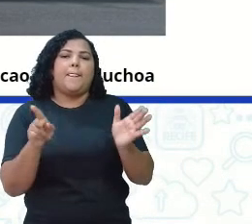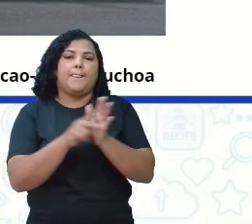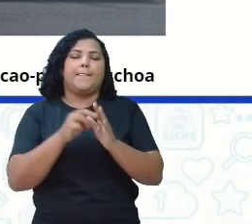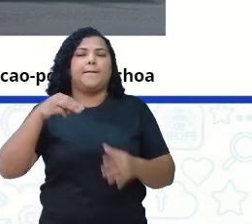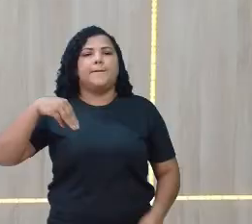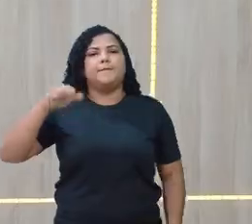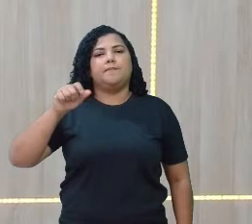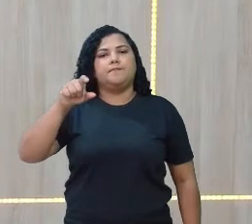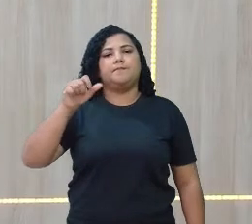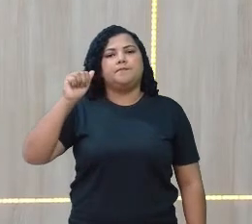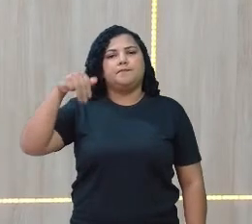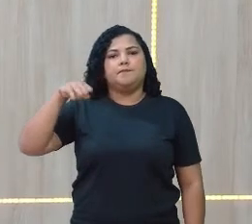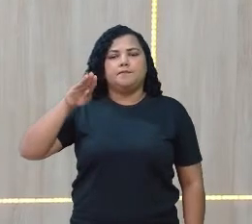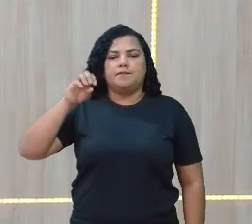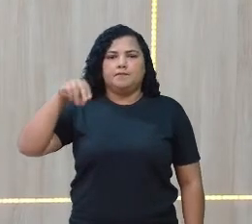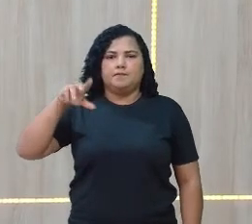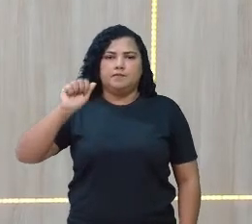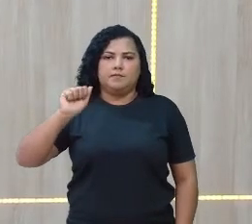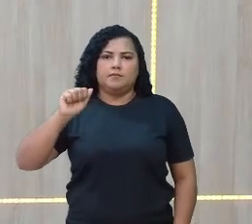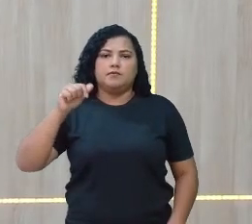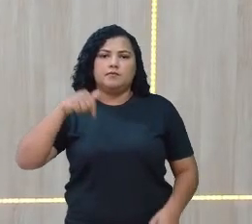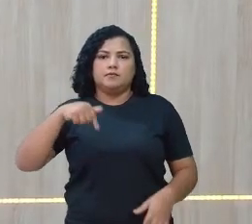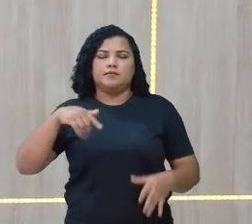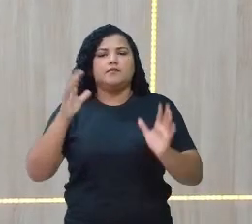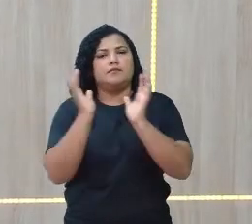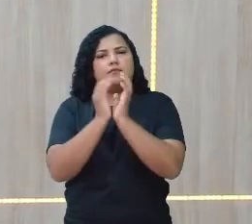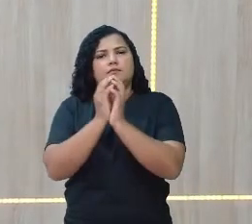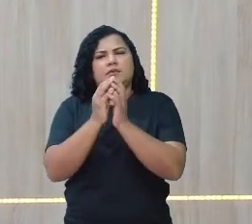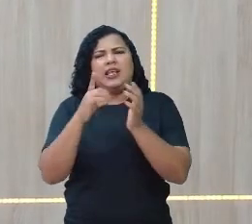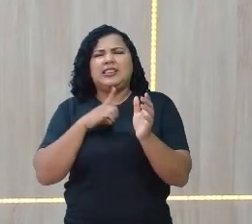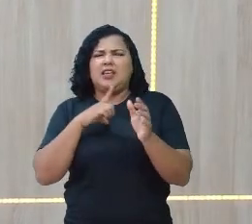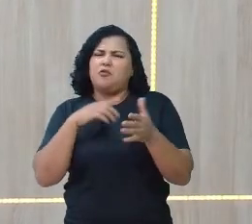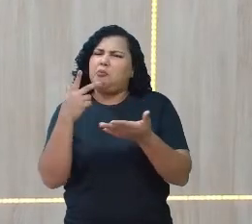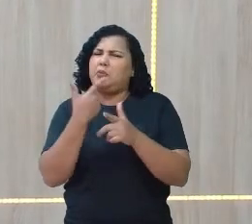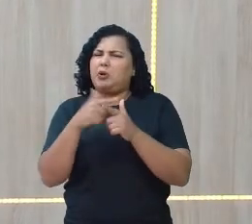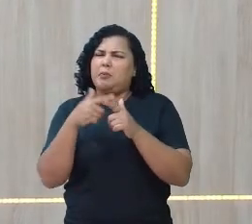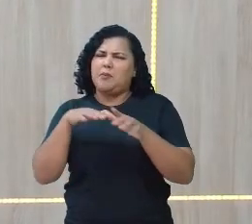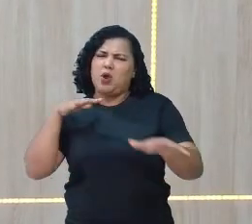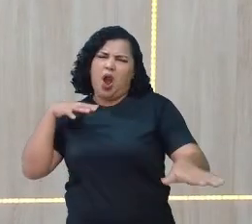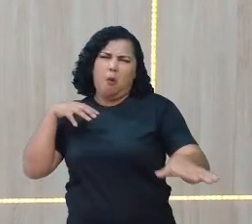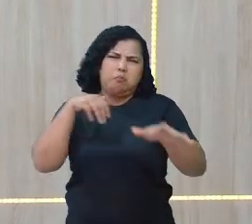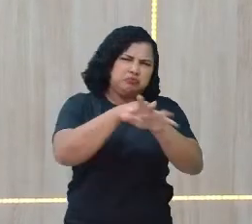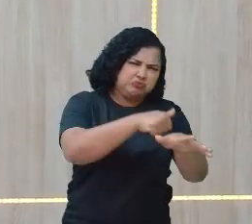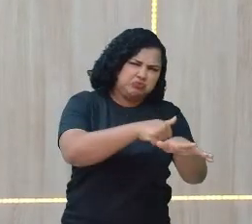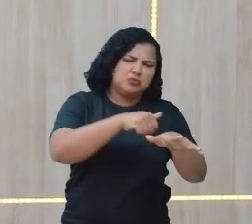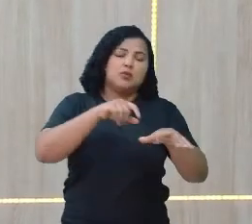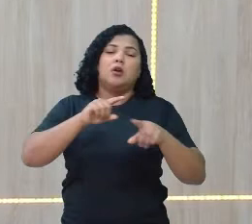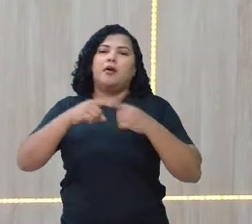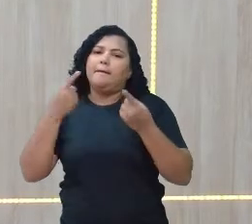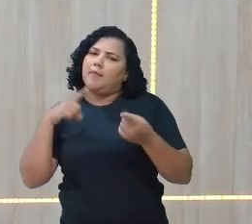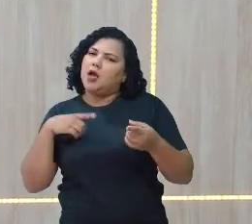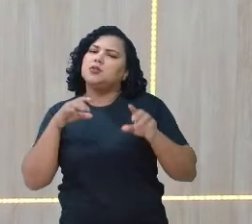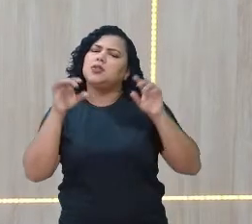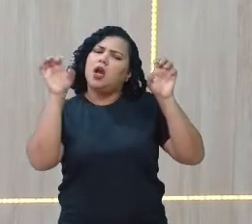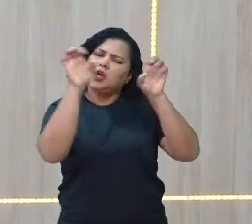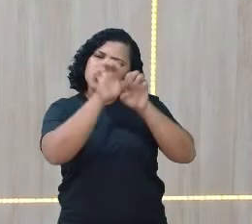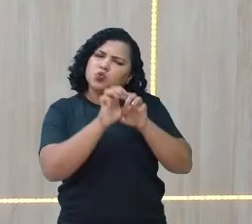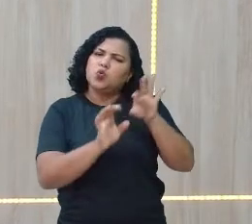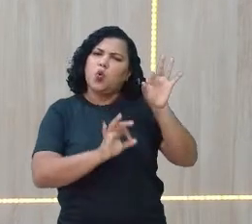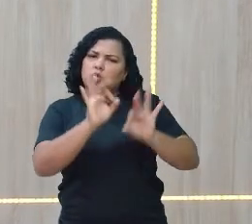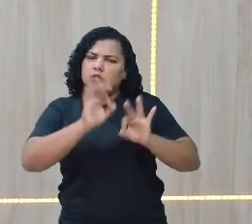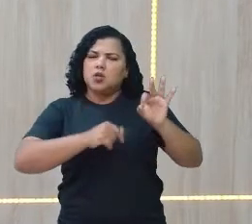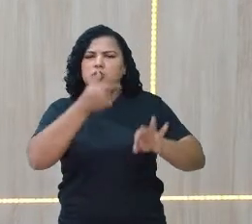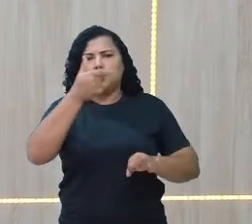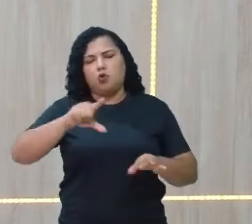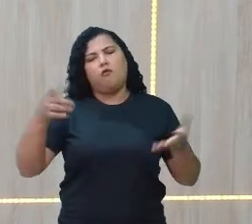do Recife. Ela recentemente sofreu um acidente, né, um carro bateu, né, destruiu uma parte, mas ela foi reconstruída, né, hoje